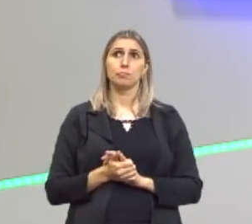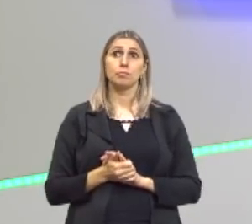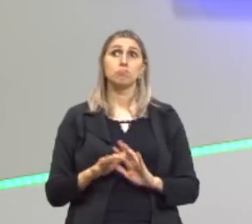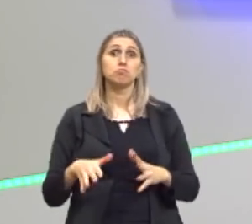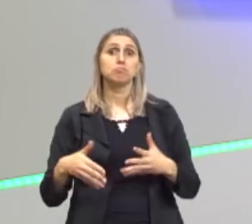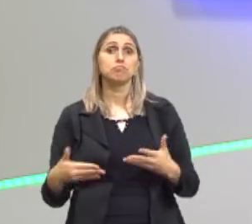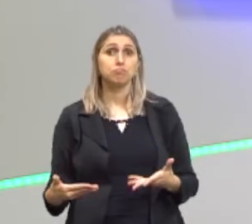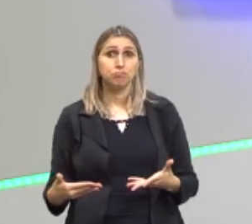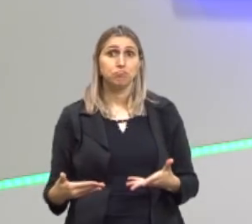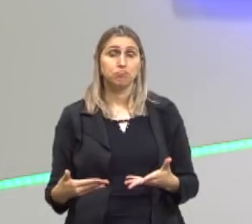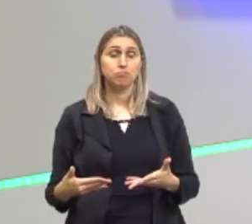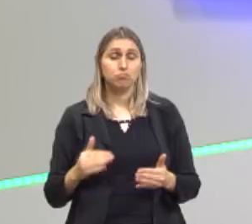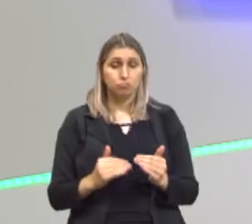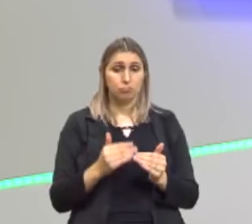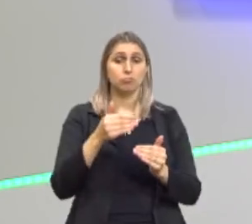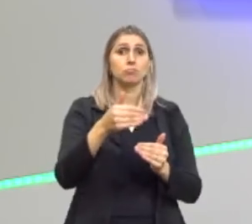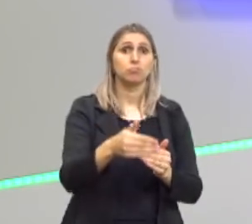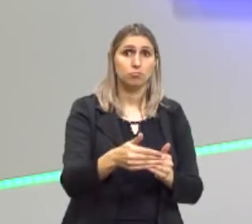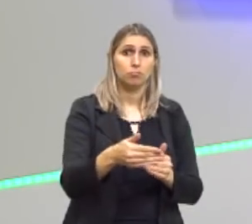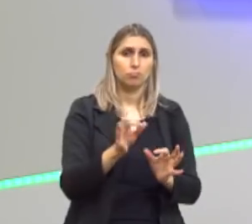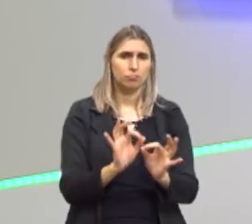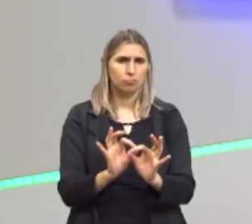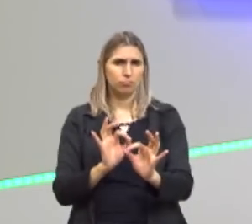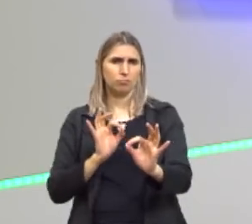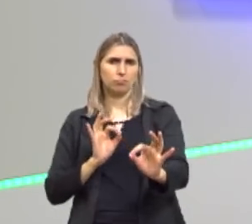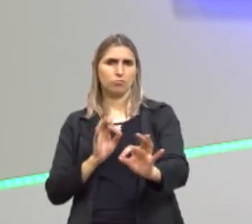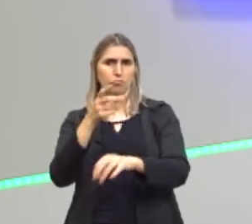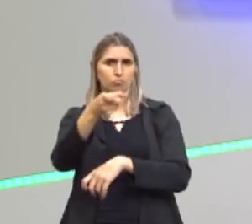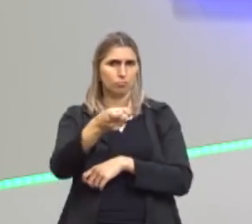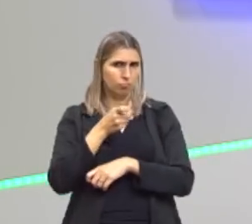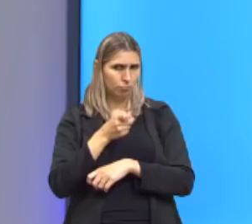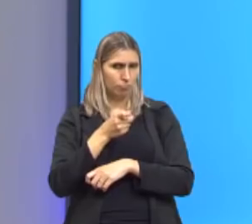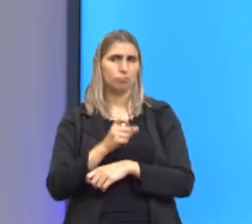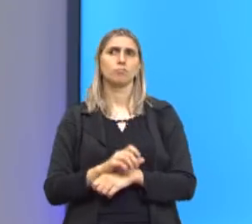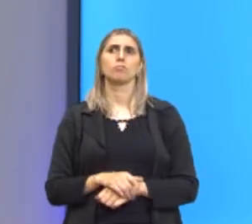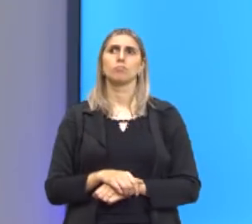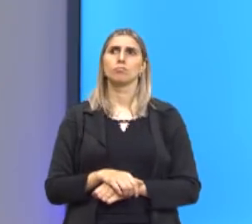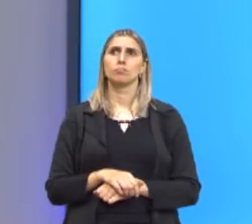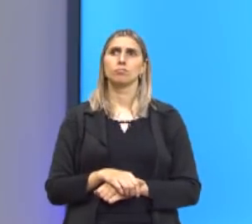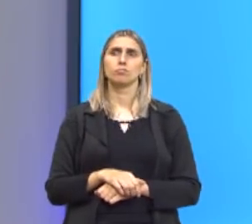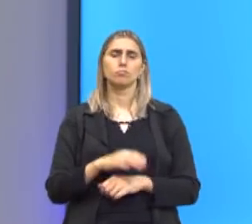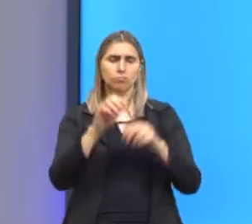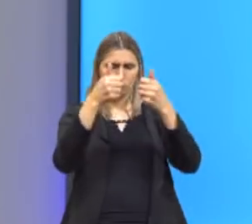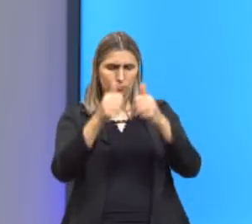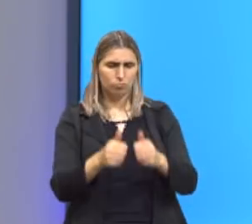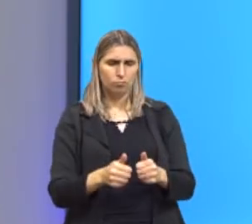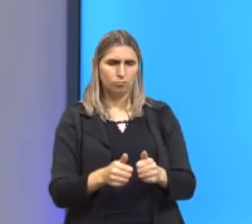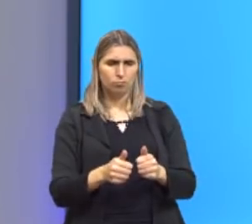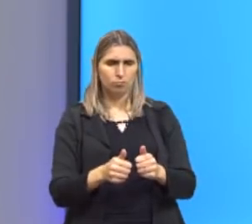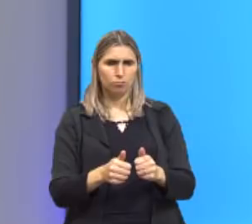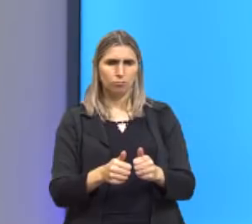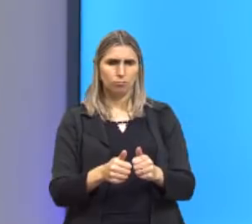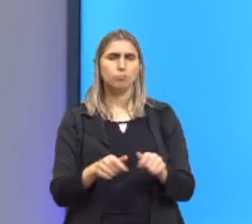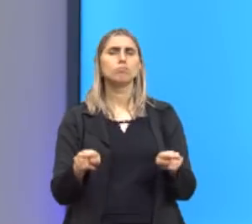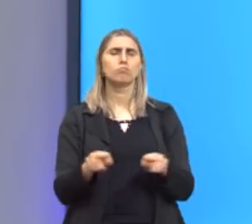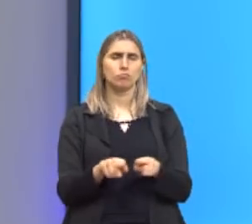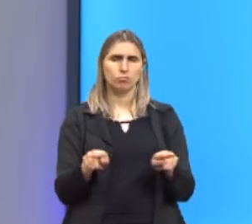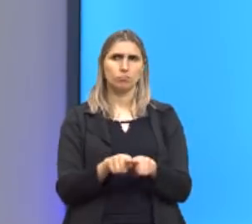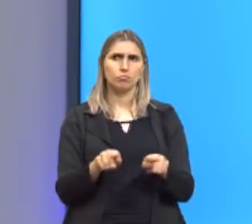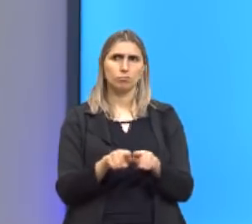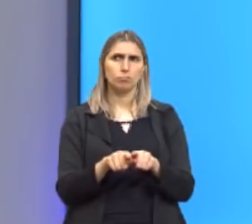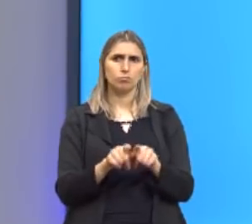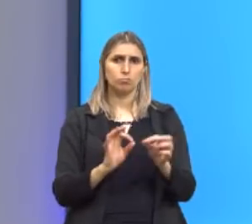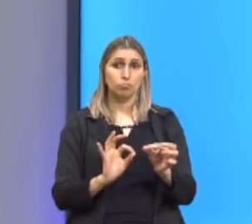Aí, quando o espelho vai para trás, uma distância X, certo? A imagem, né, também